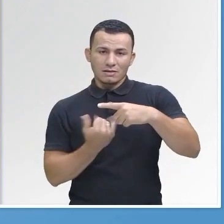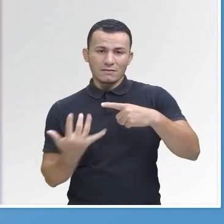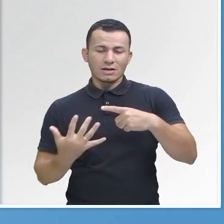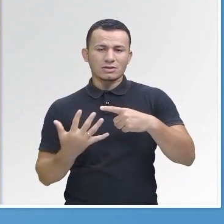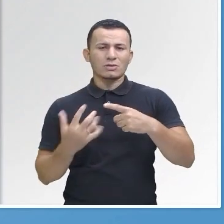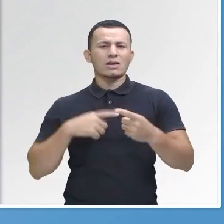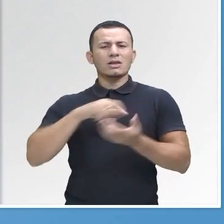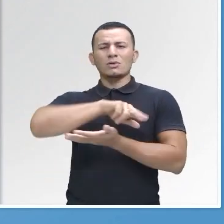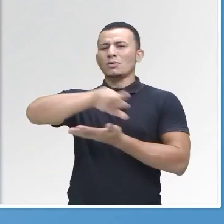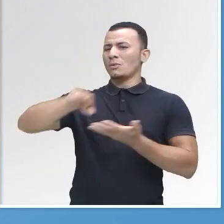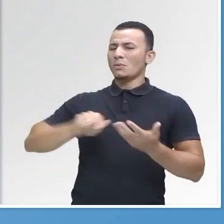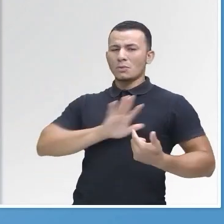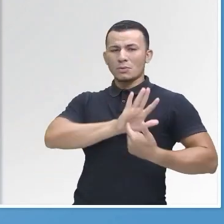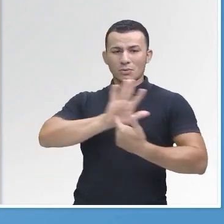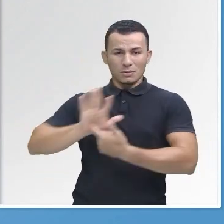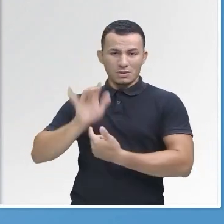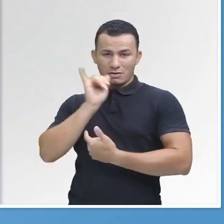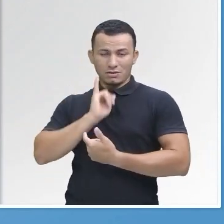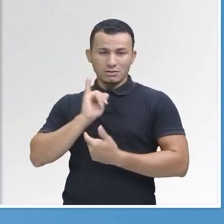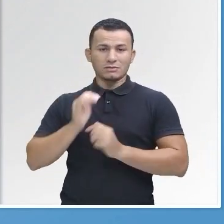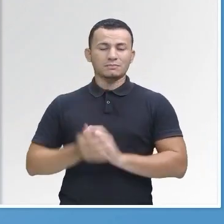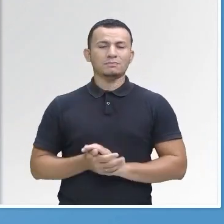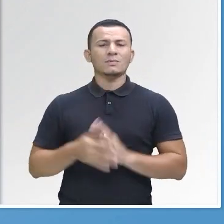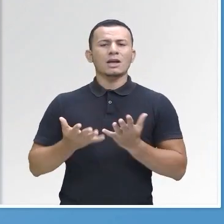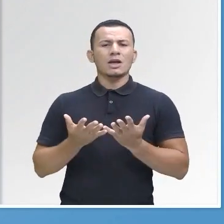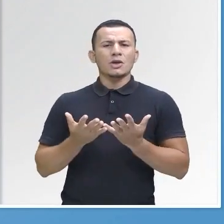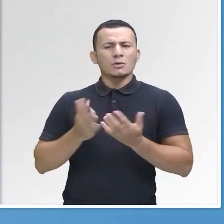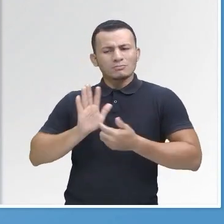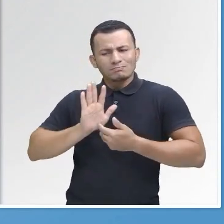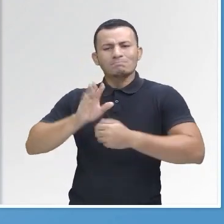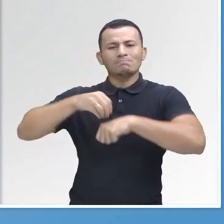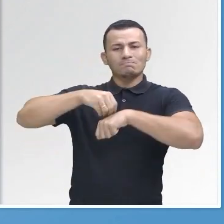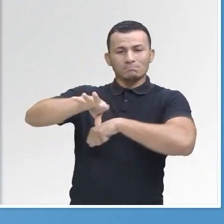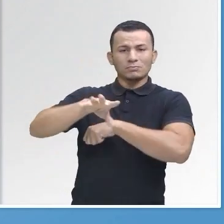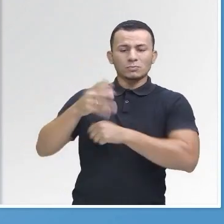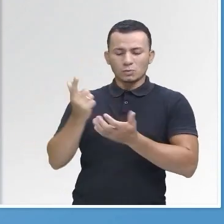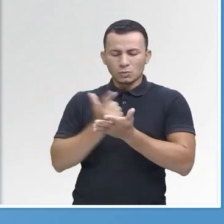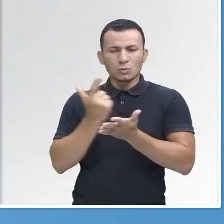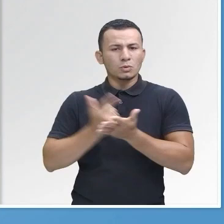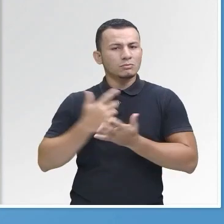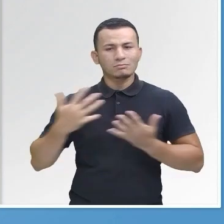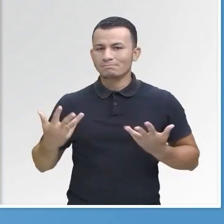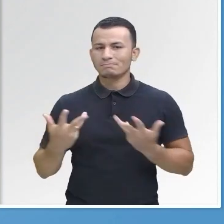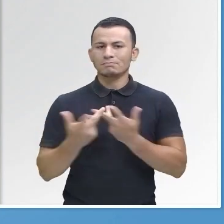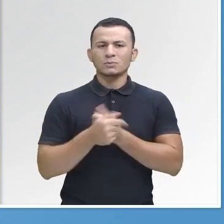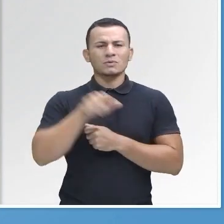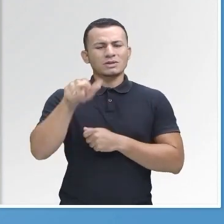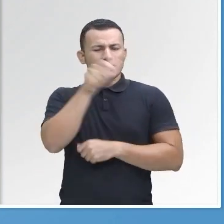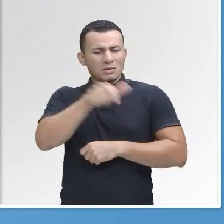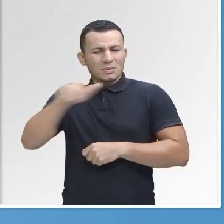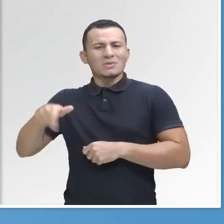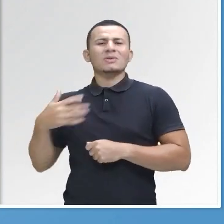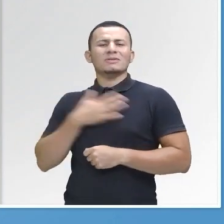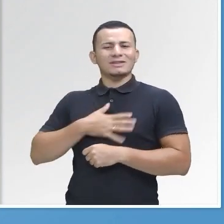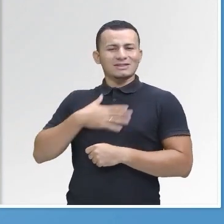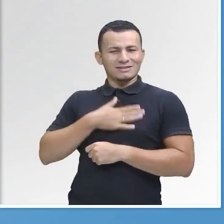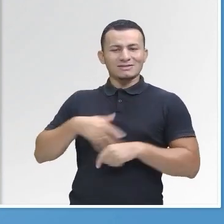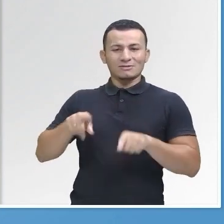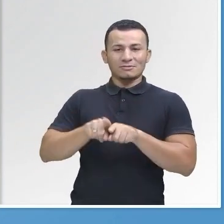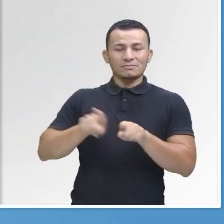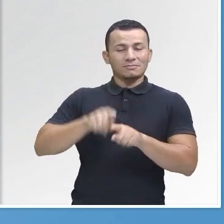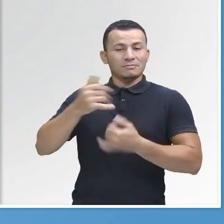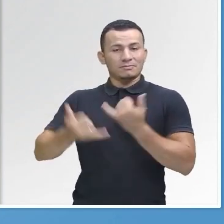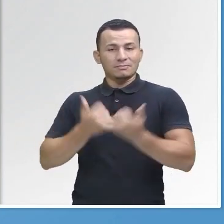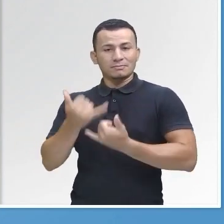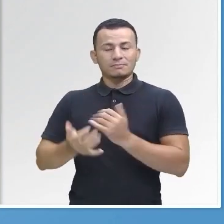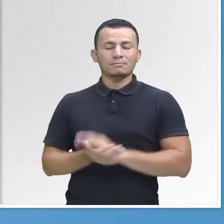diversas representações. Eu super recomendo, é uma leitura maravilhosa, você vai gostar dos personagens, e as situações são